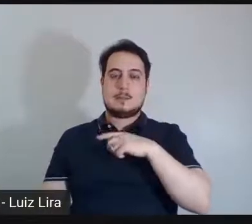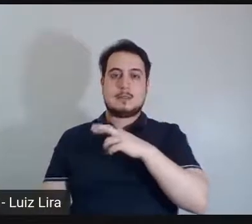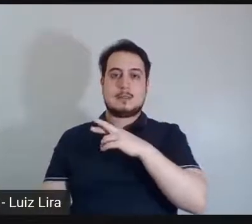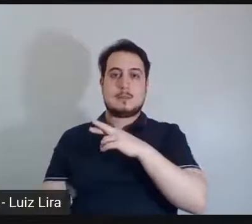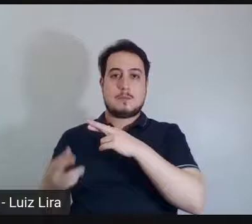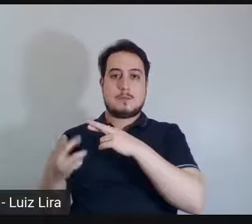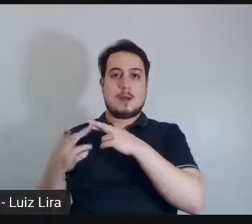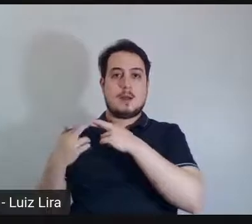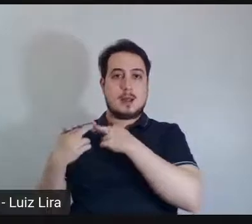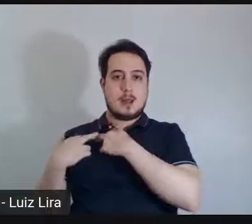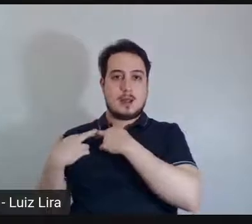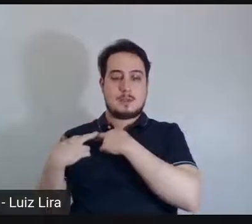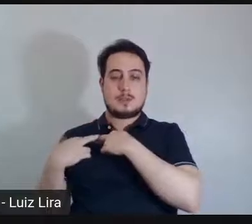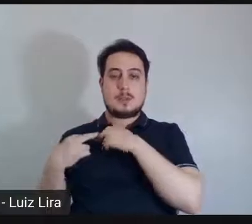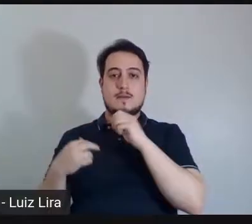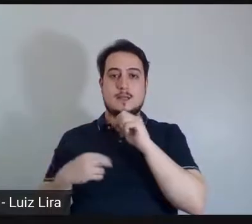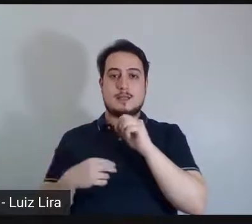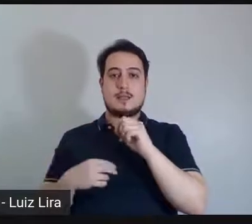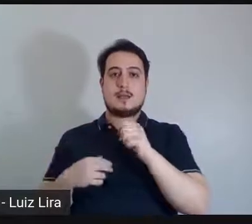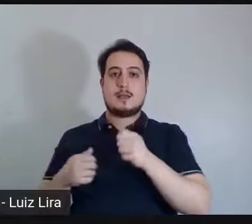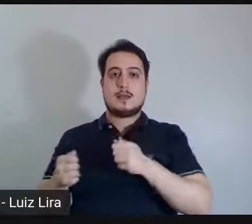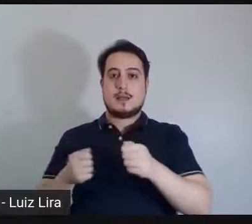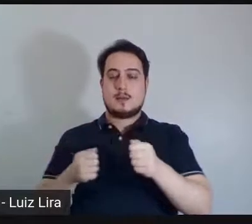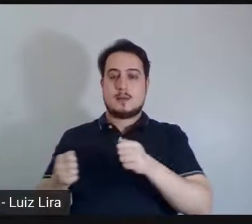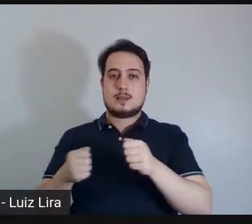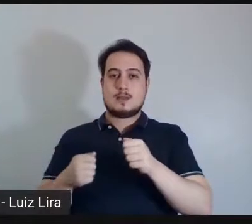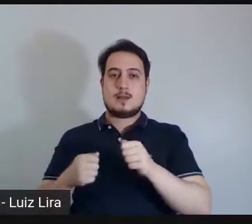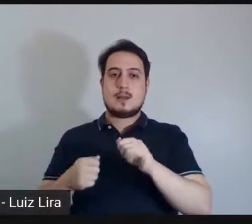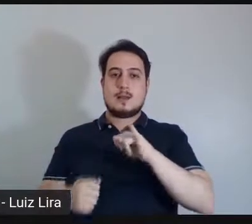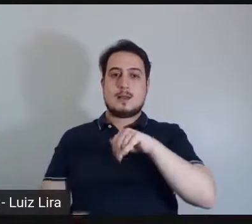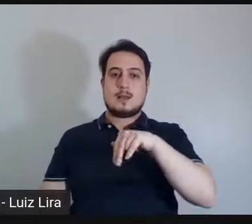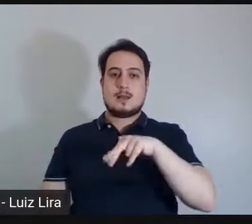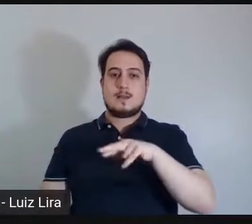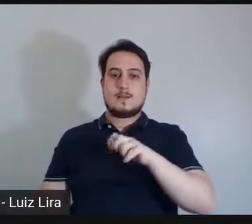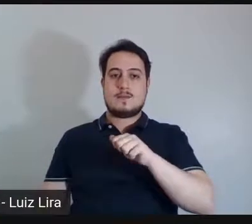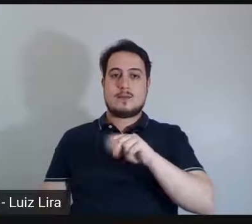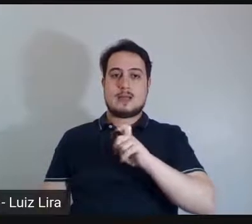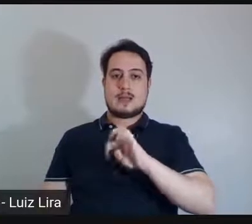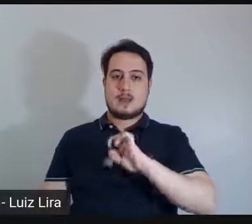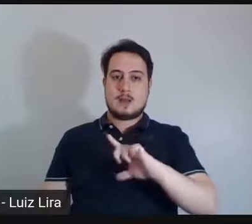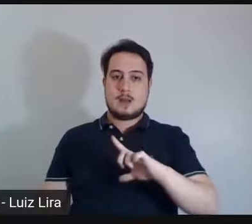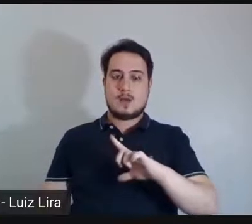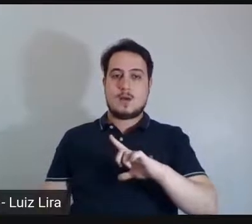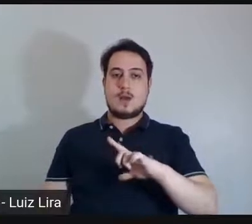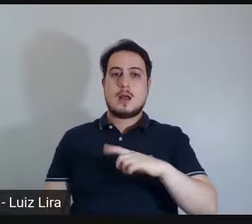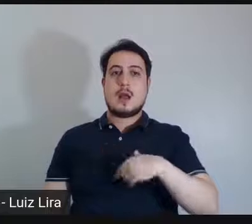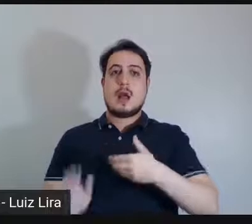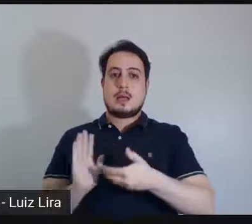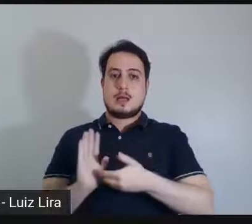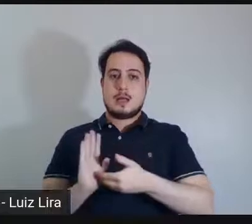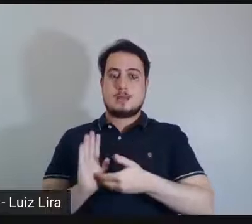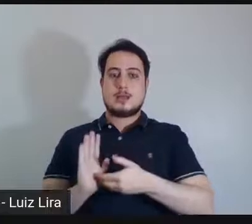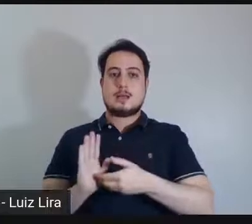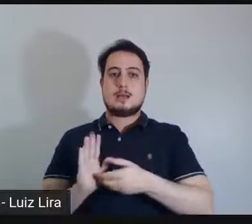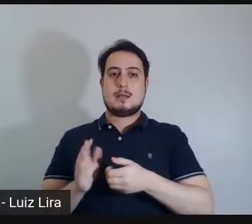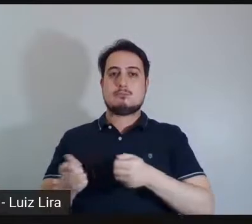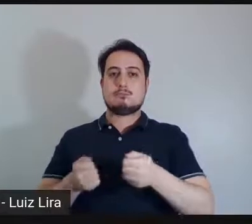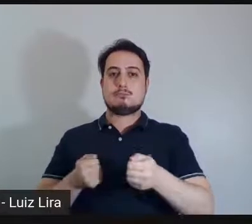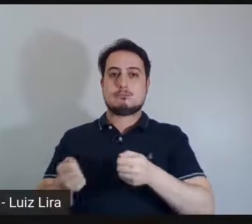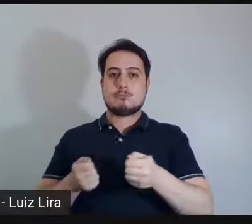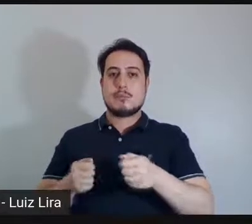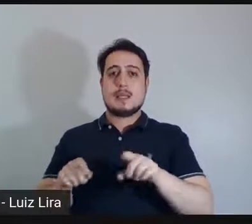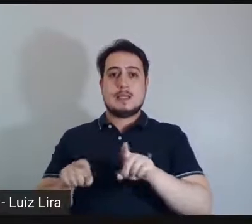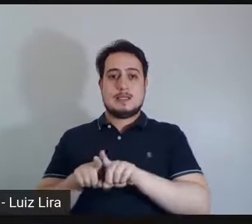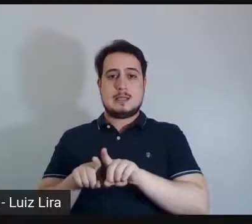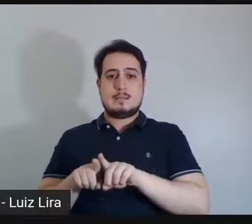regulação infralegal, né, das normas, a Câmara dos Deputados como uma reguladora legal, e temos aqui o controle,